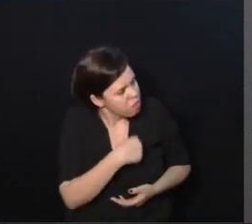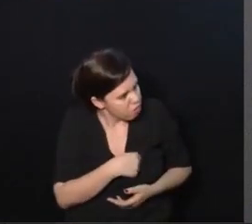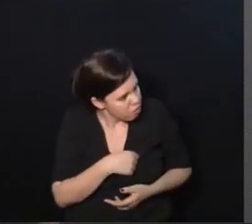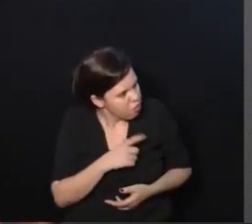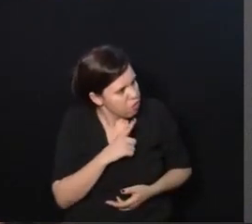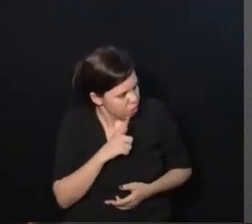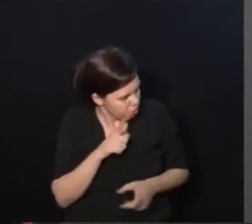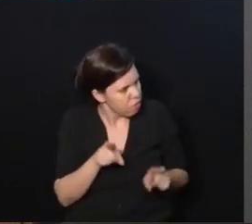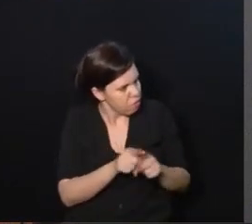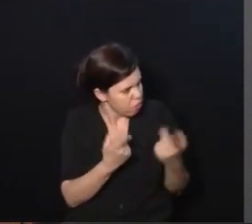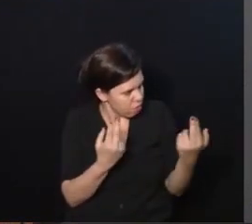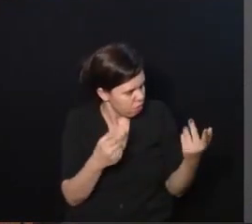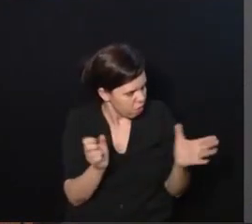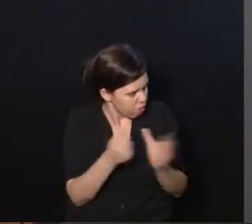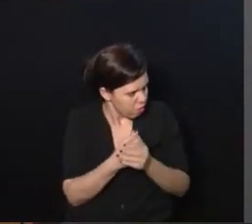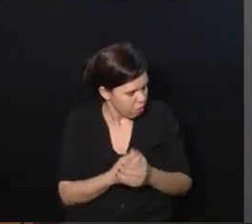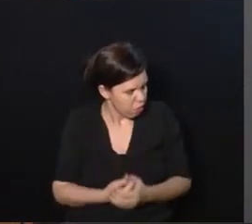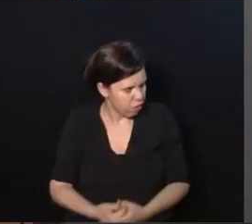Então,